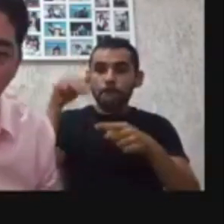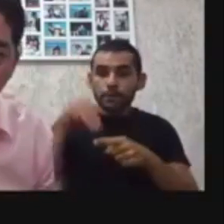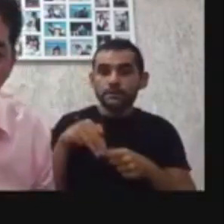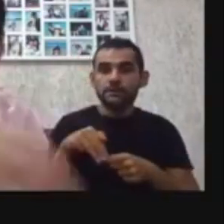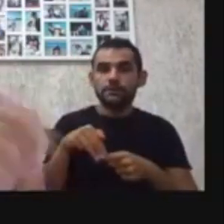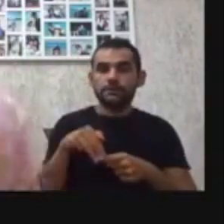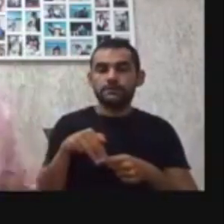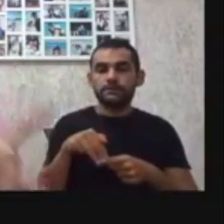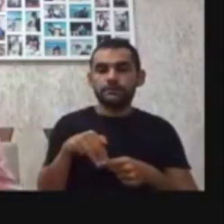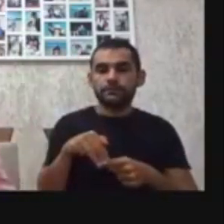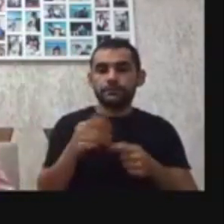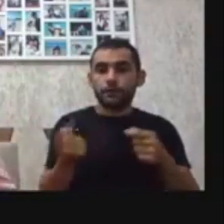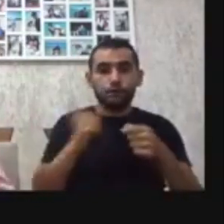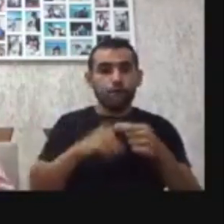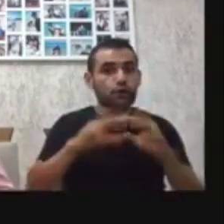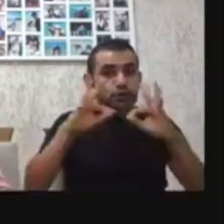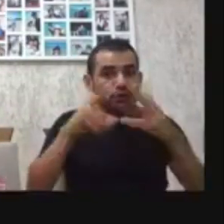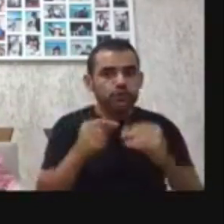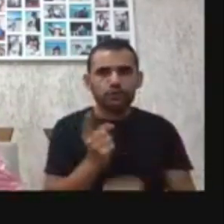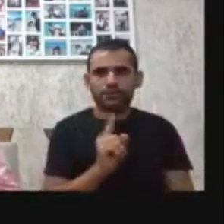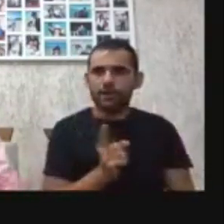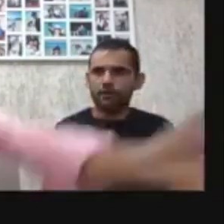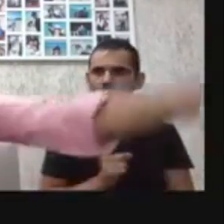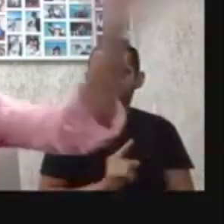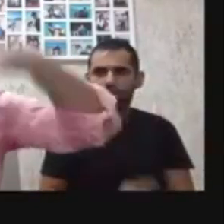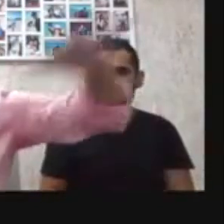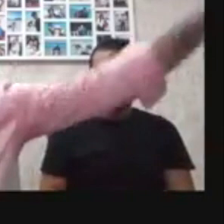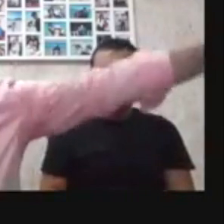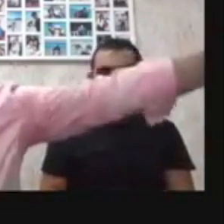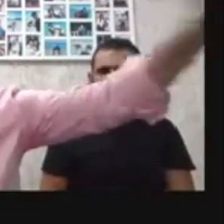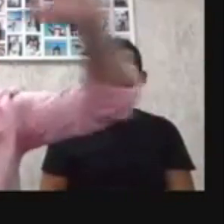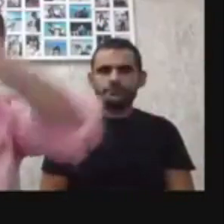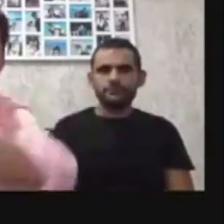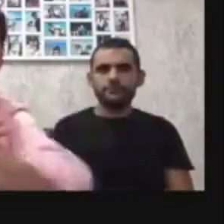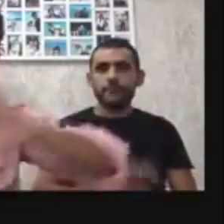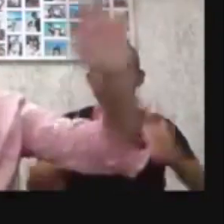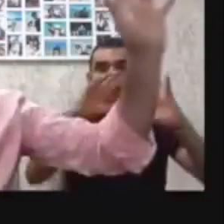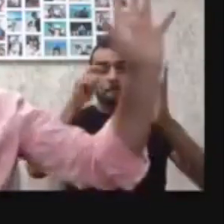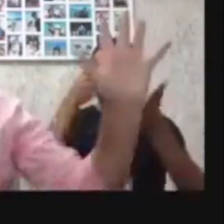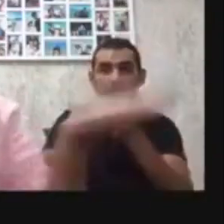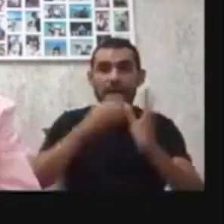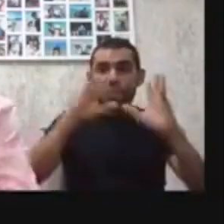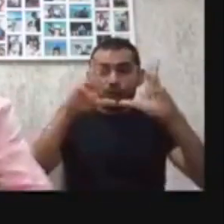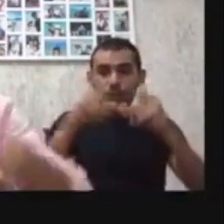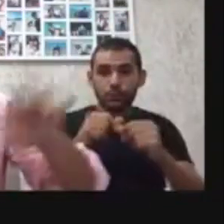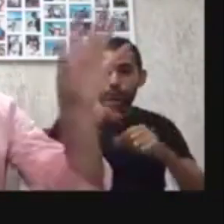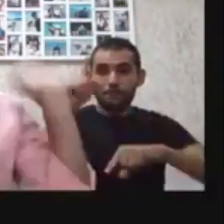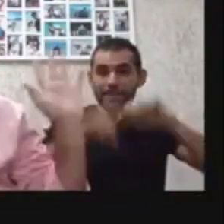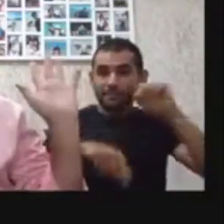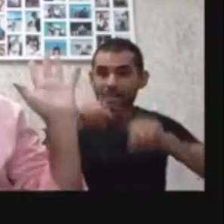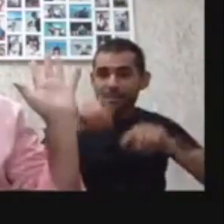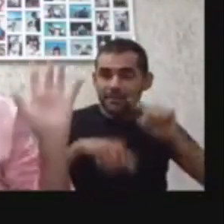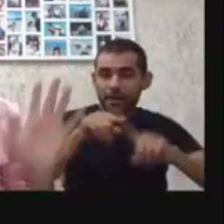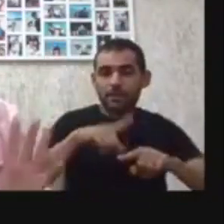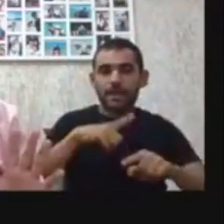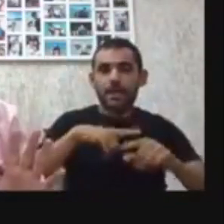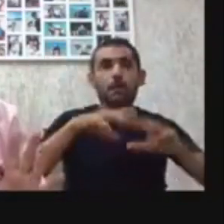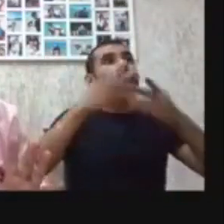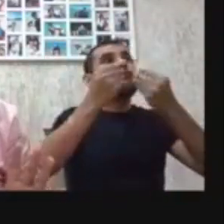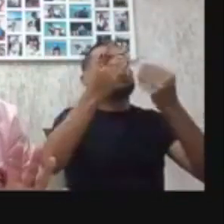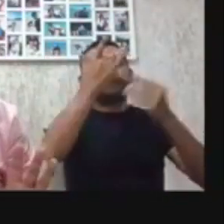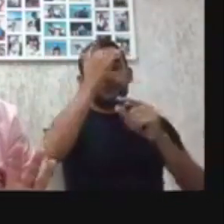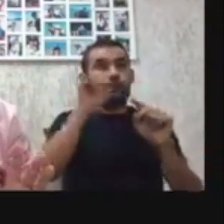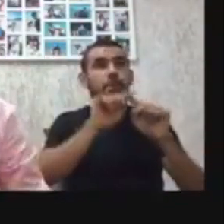volta uma parte para nós, não volta tudo, não. Ainda tem isso. Nós temos que pagar isso tudo, essa máquina política. Nós temos que sustentar esse tanto de gente